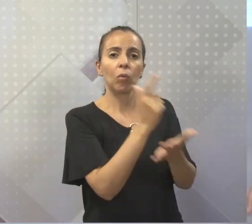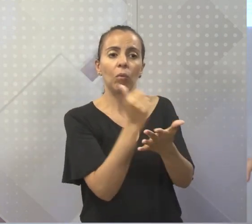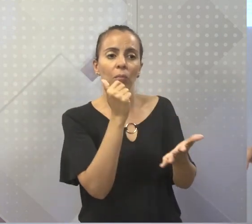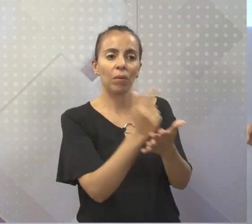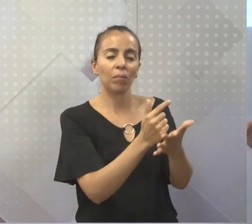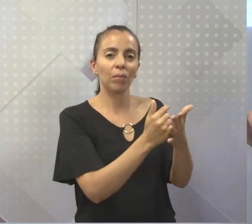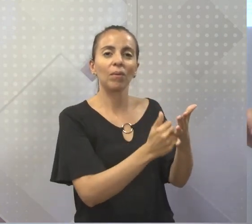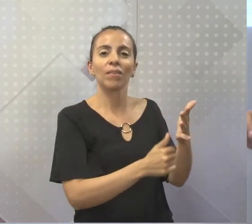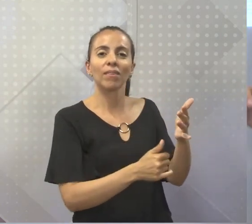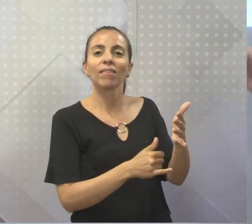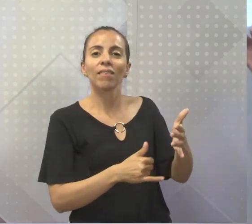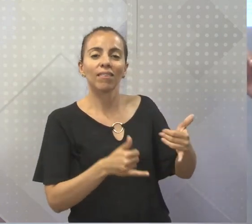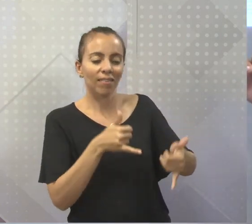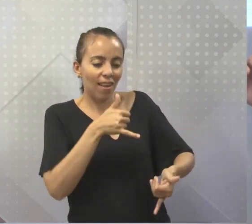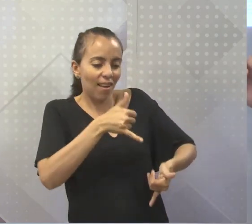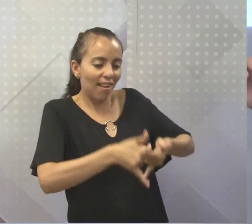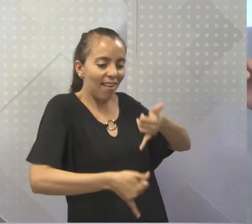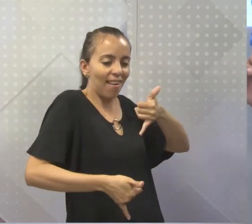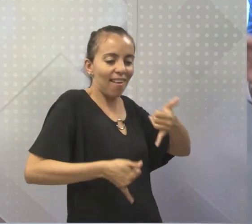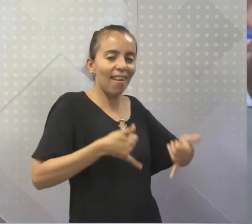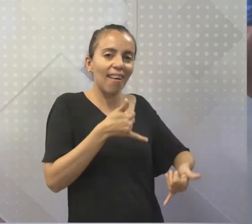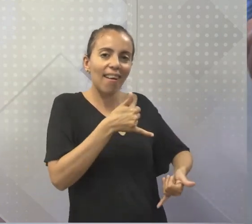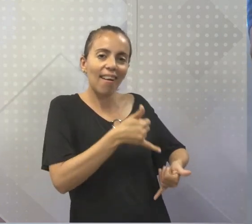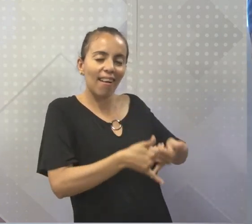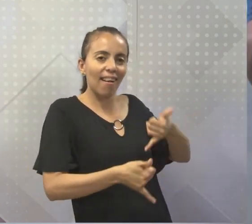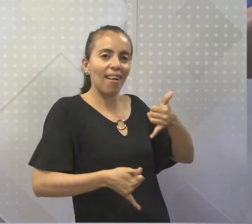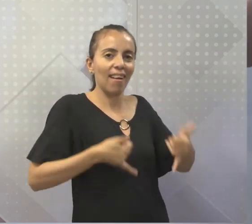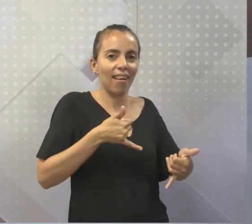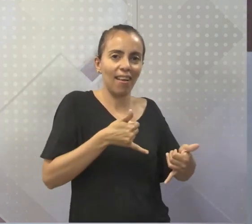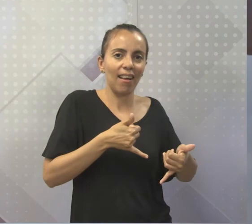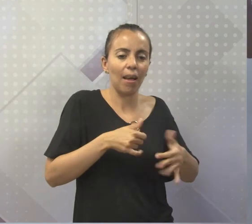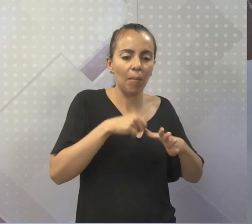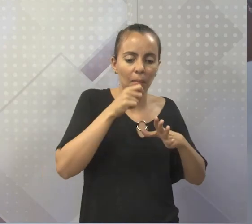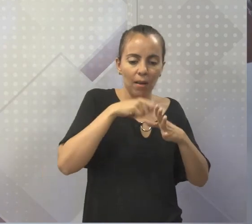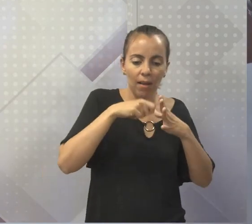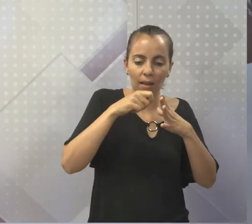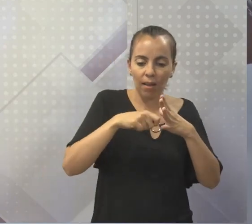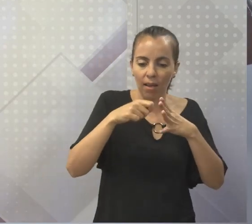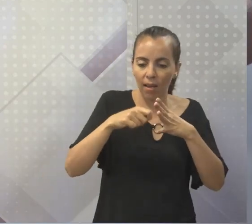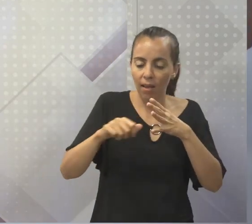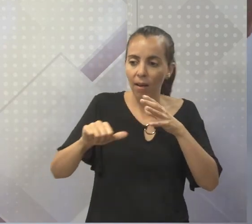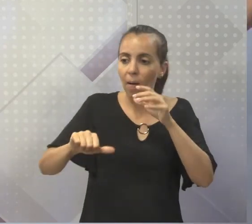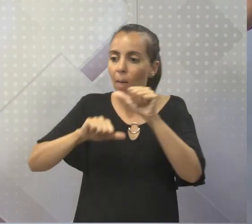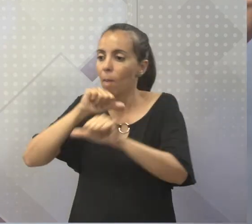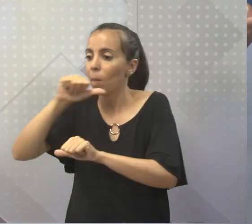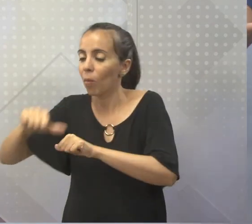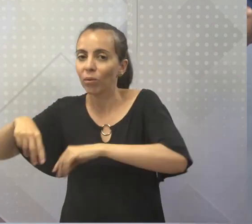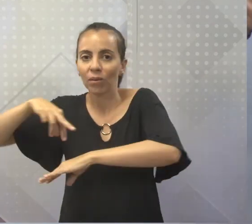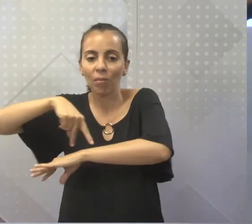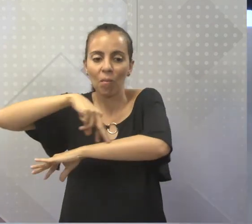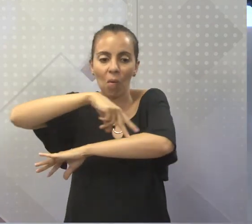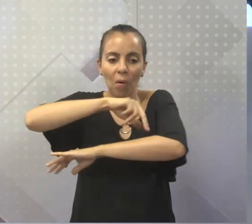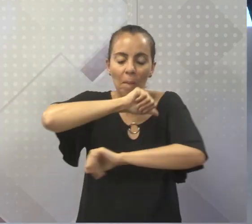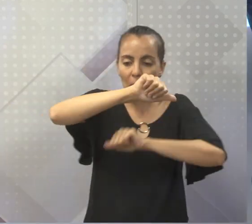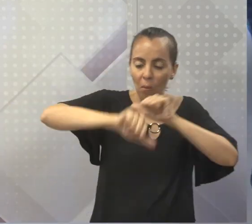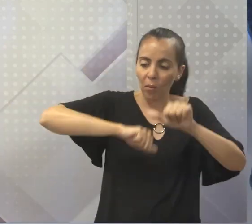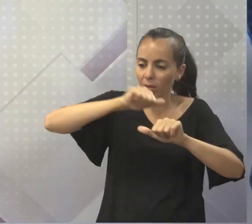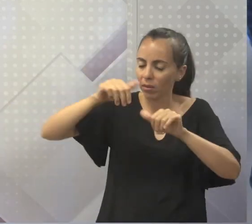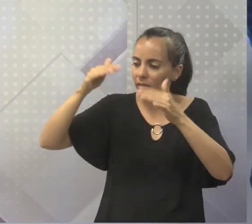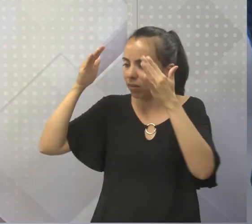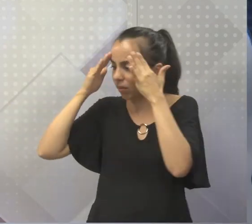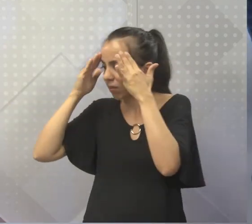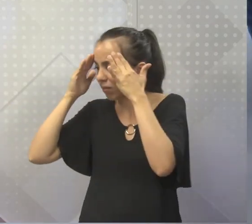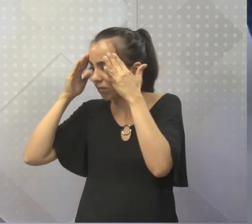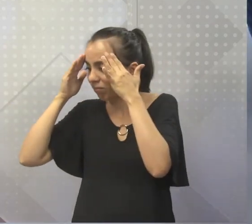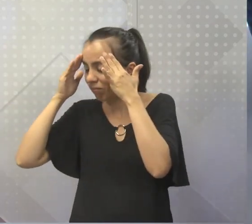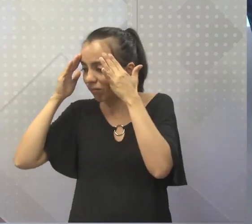aí bota o sapato fino Você comprou em outubro quando chega em janeiro a muda a moda muda aí volta a ser salto grosso só que você deu uma